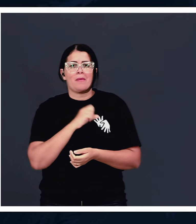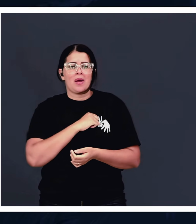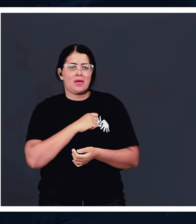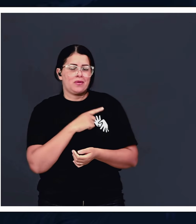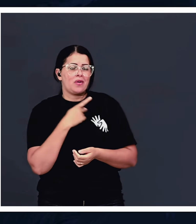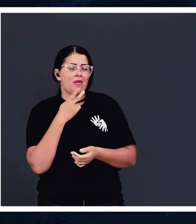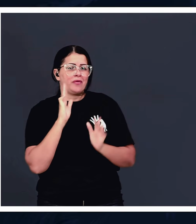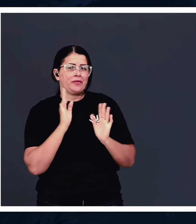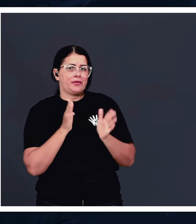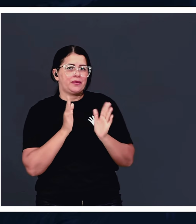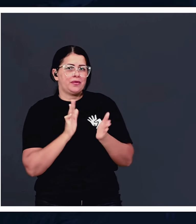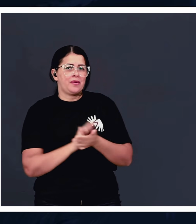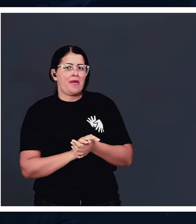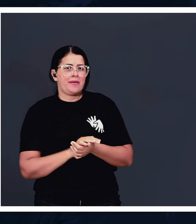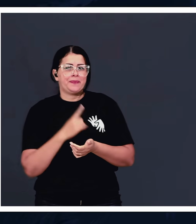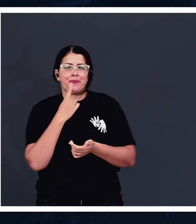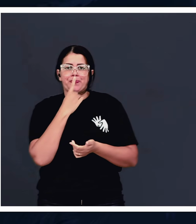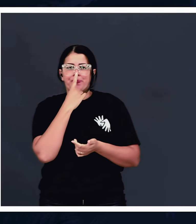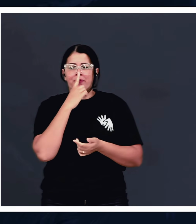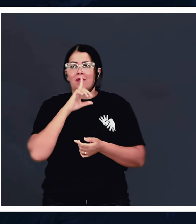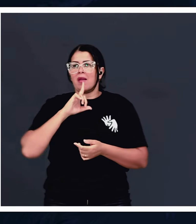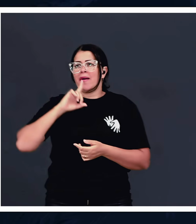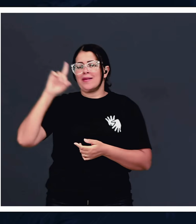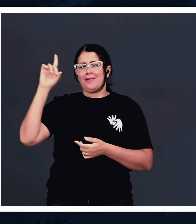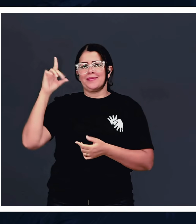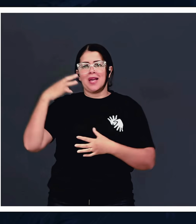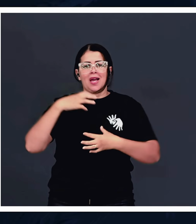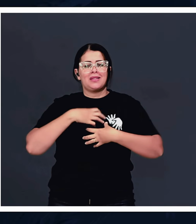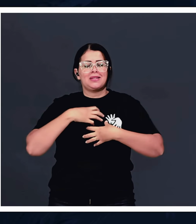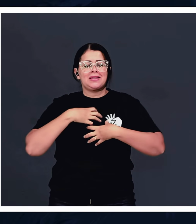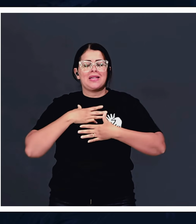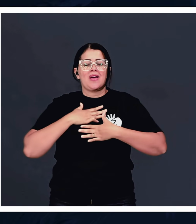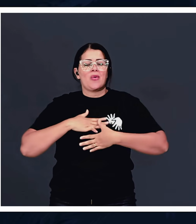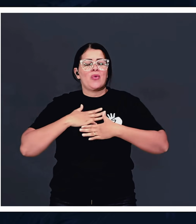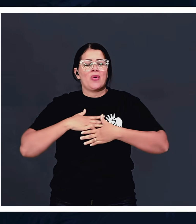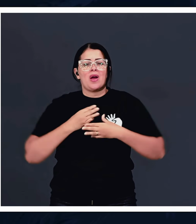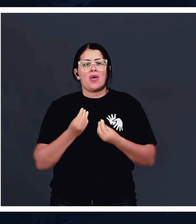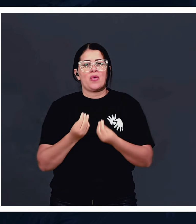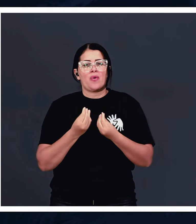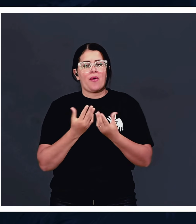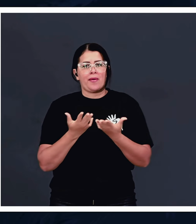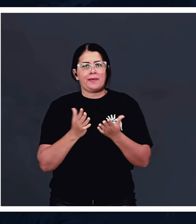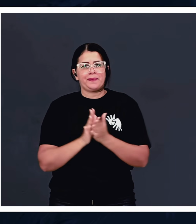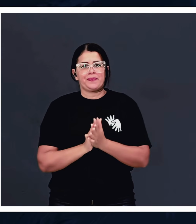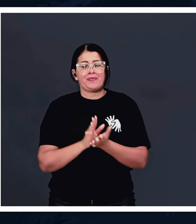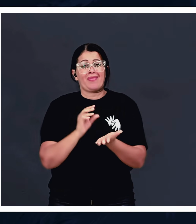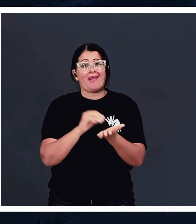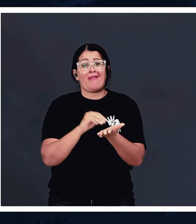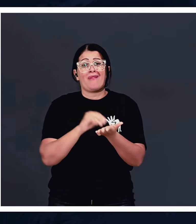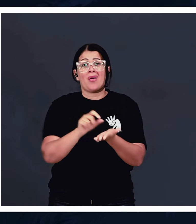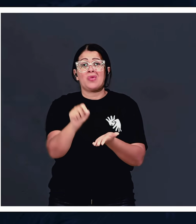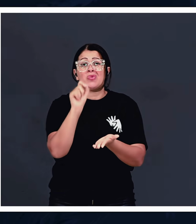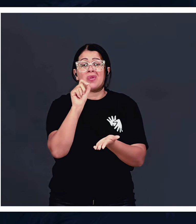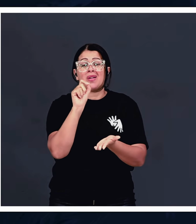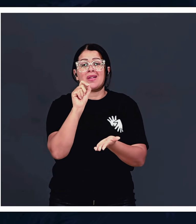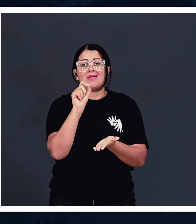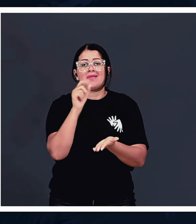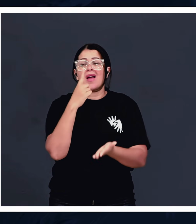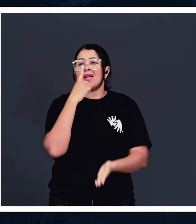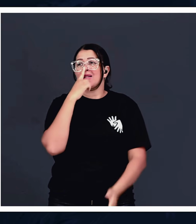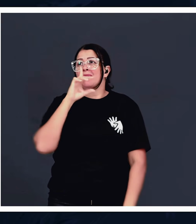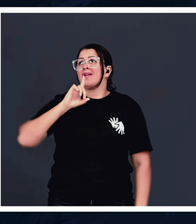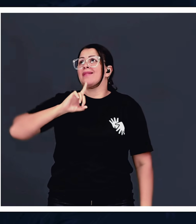disse, essa intimidade nos dá sensibilidade. Só que a falta da